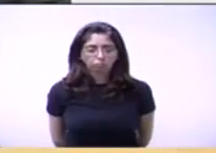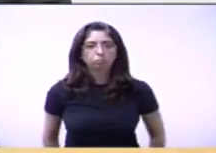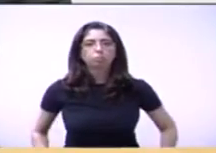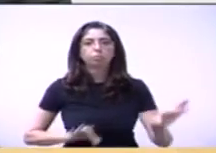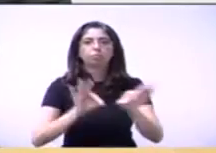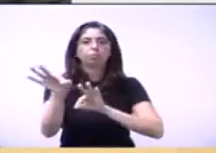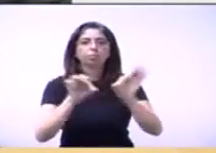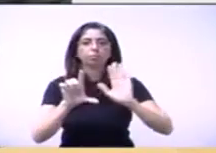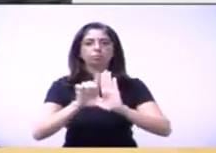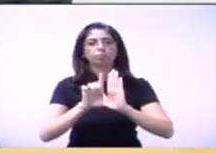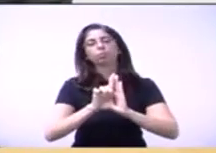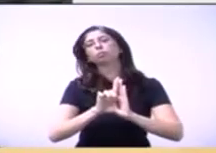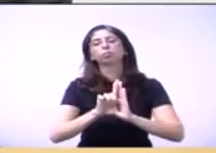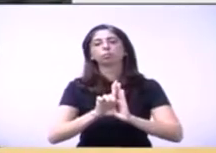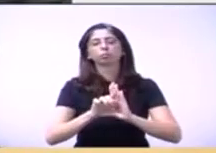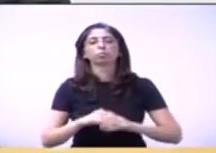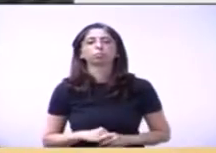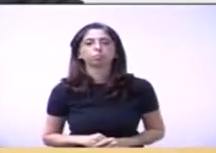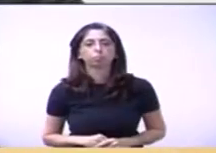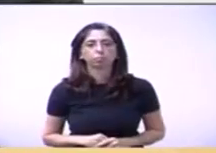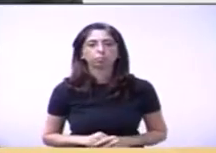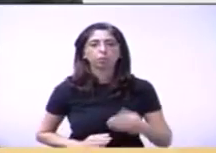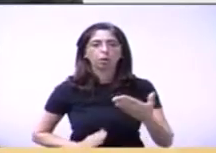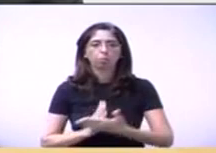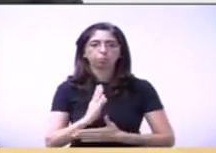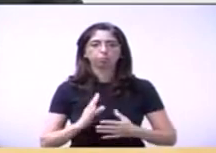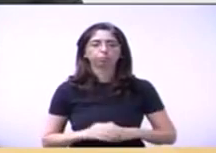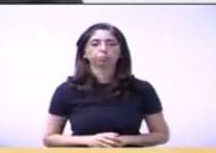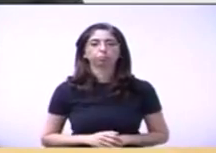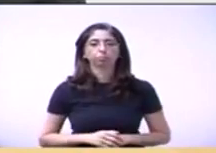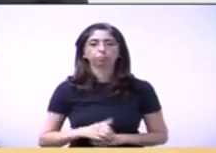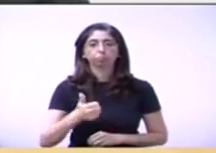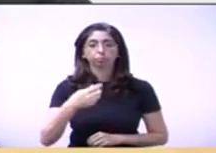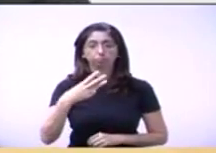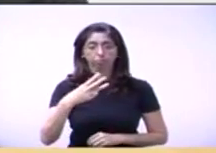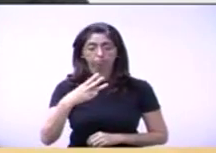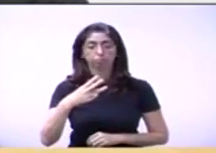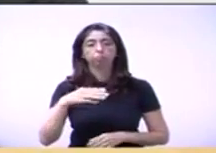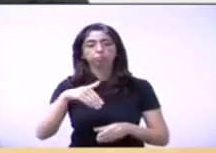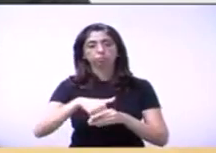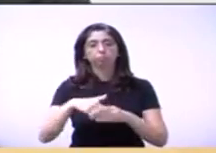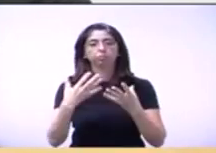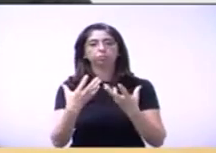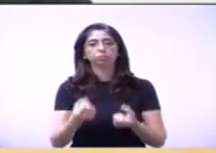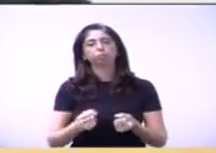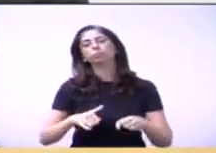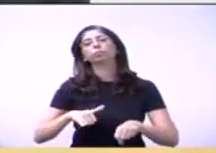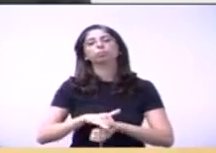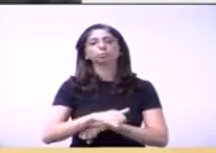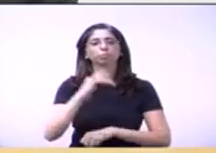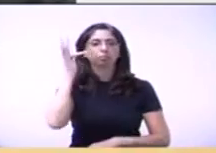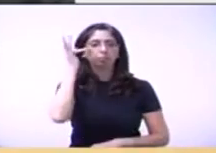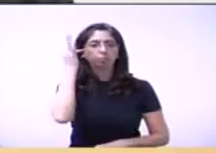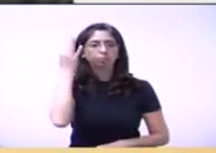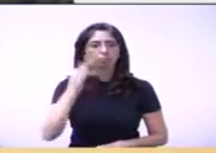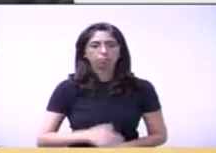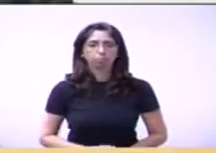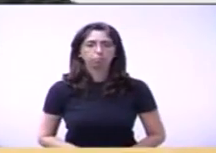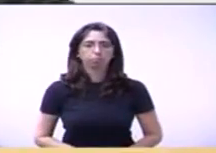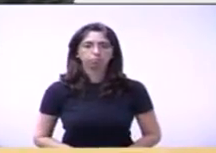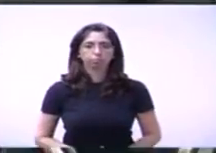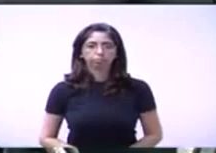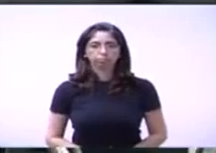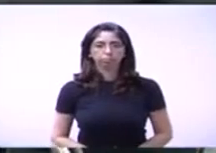Projeto de lei número 03/16 foi aprovado por 3 votos favoráveis, com a ausência do vereador Flávio Xavier.